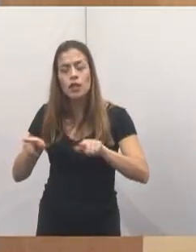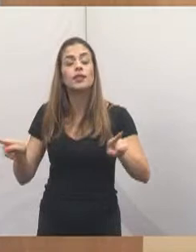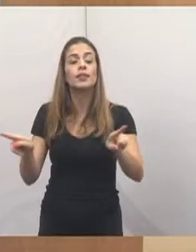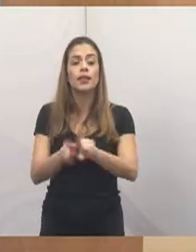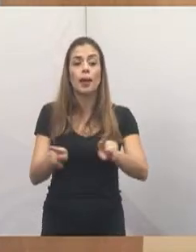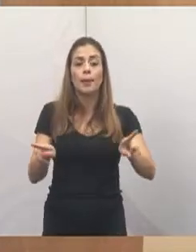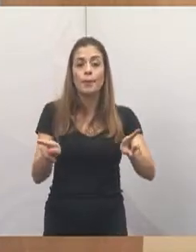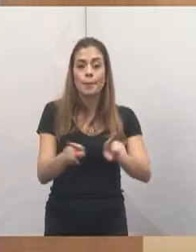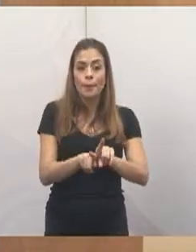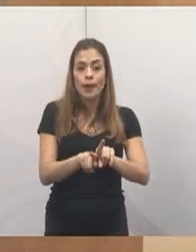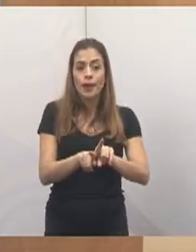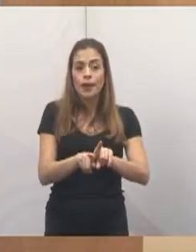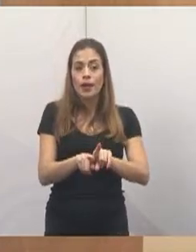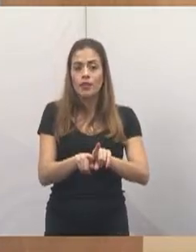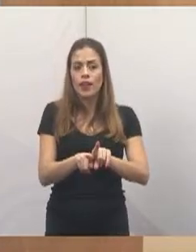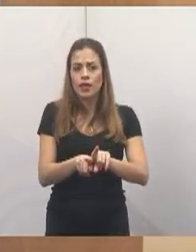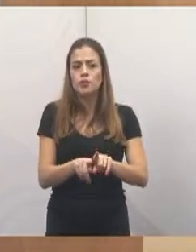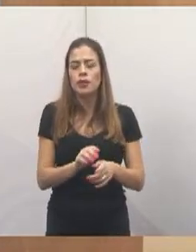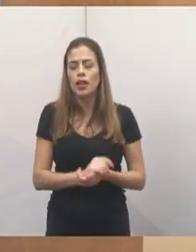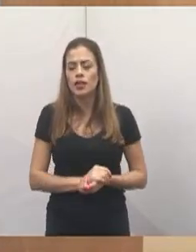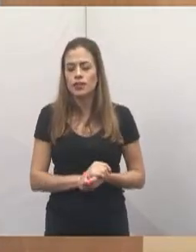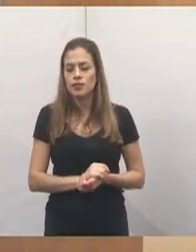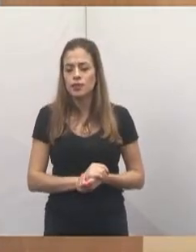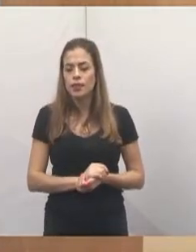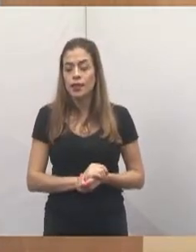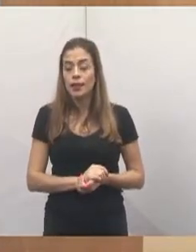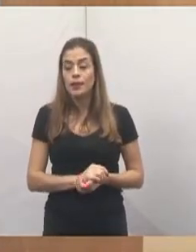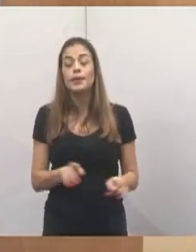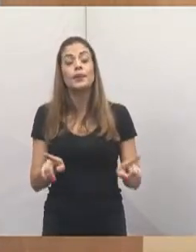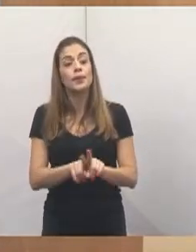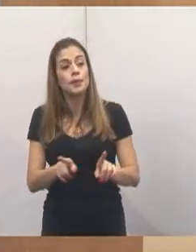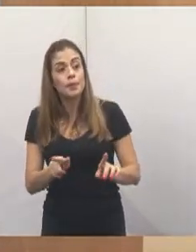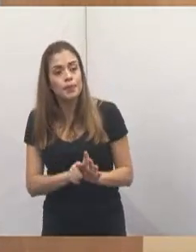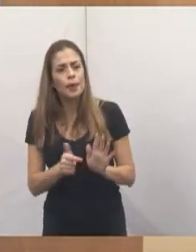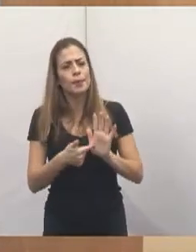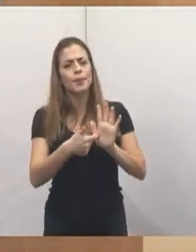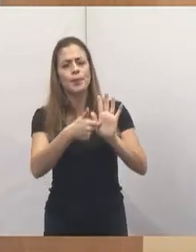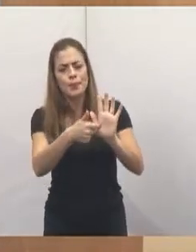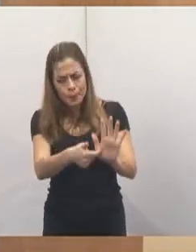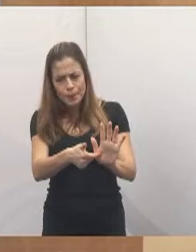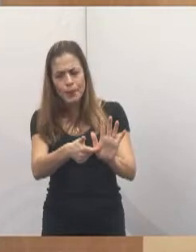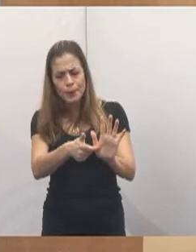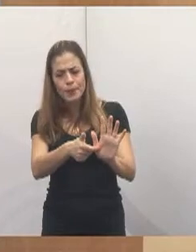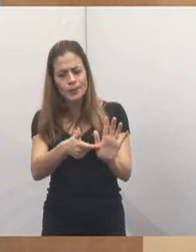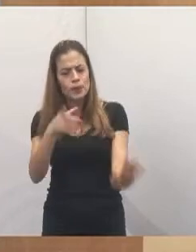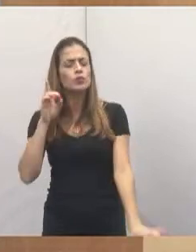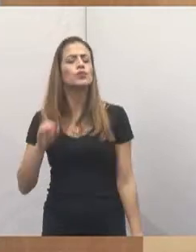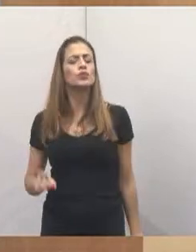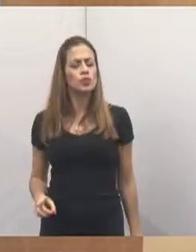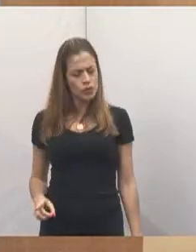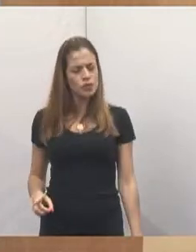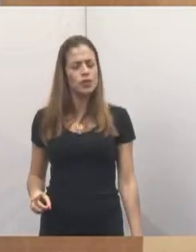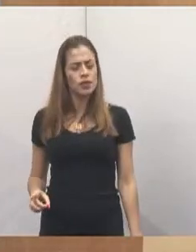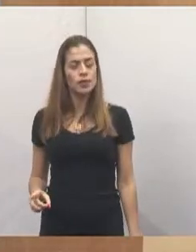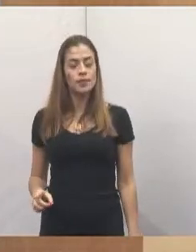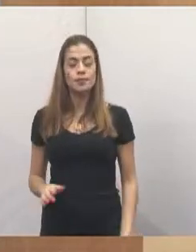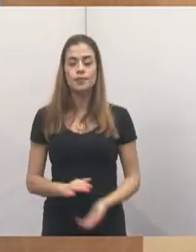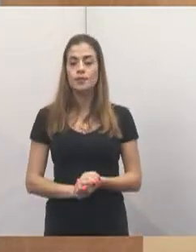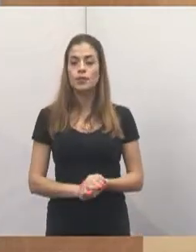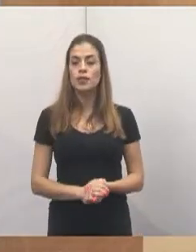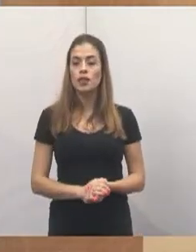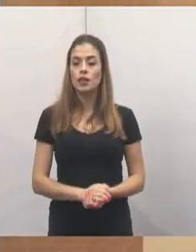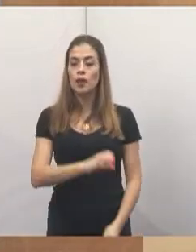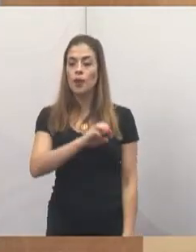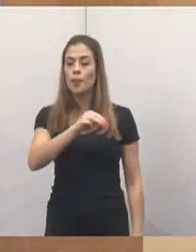está construindo esse Estado democrático de direito que todos nós almejamos. Doutor Mané, se assim me permita